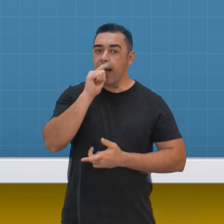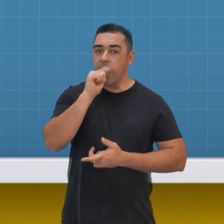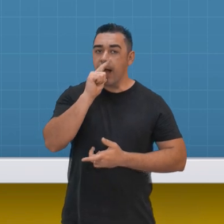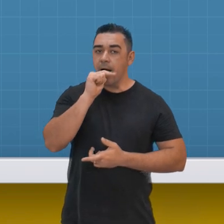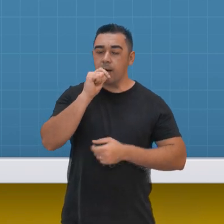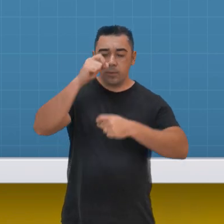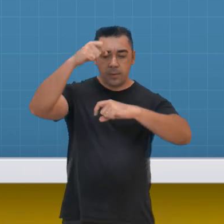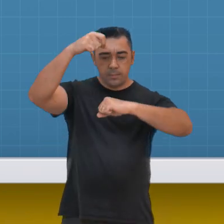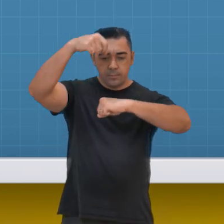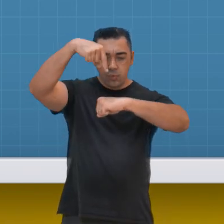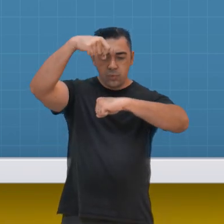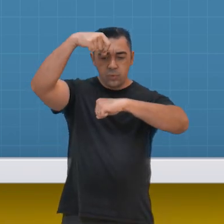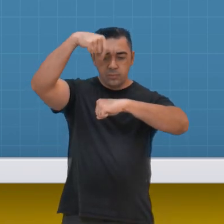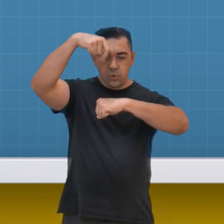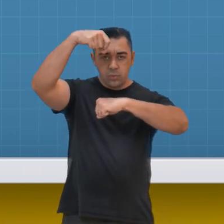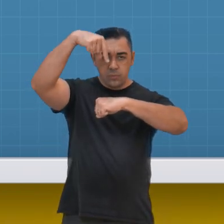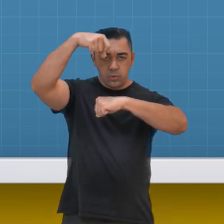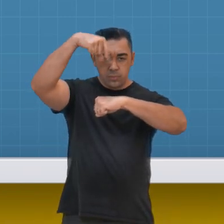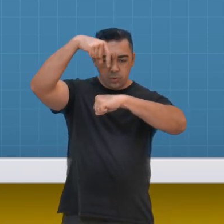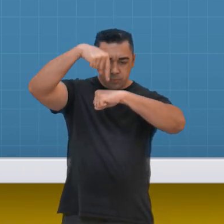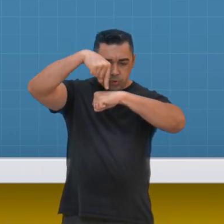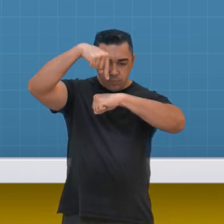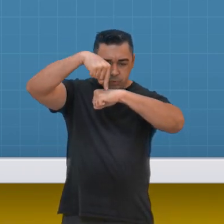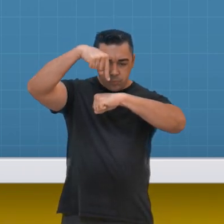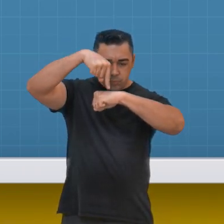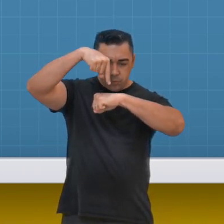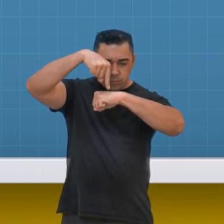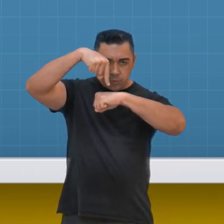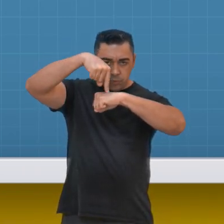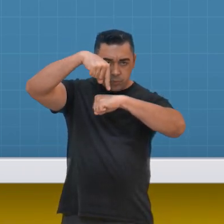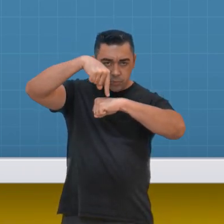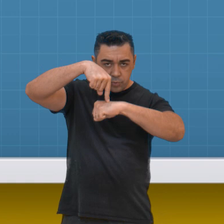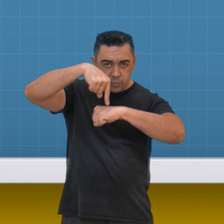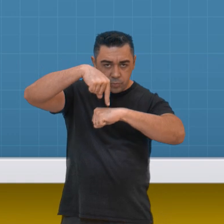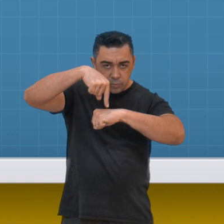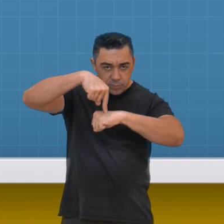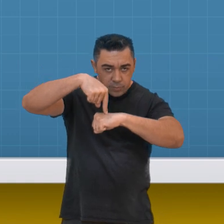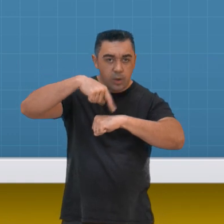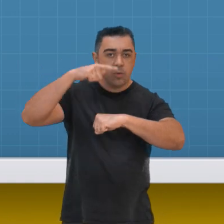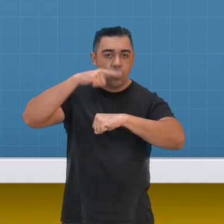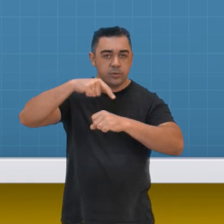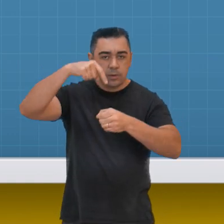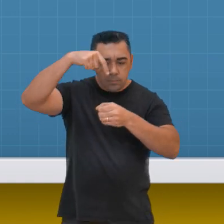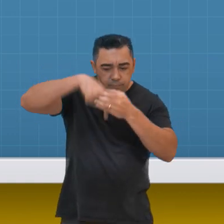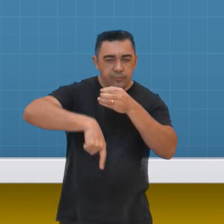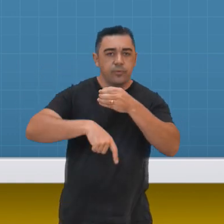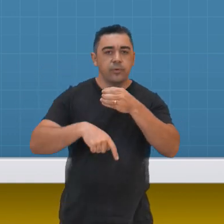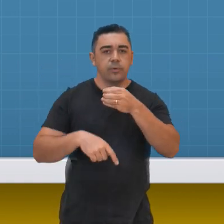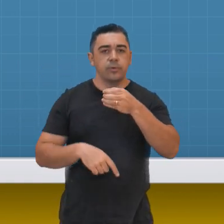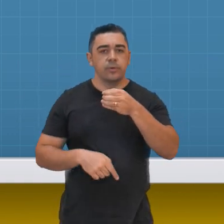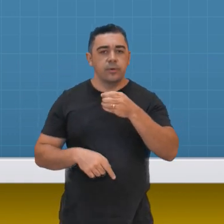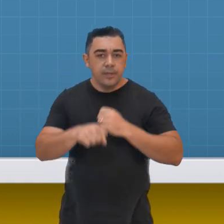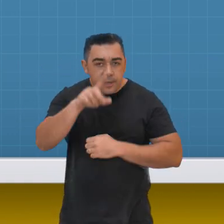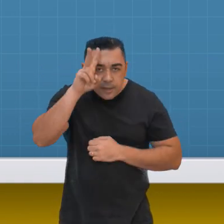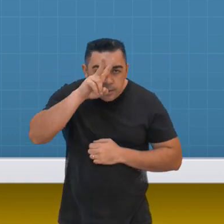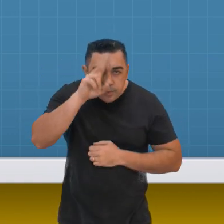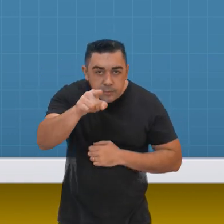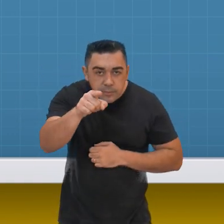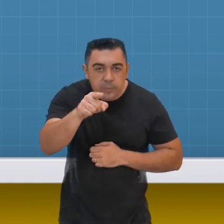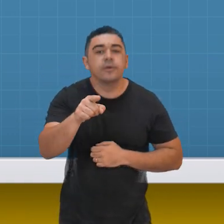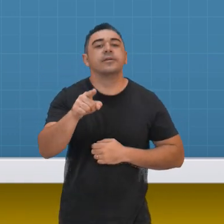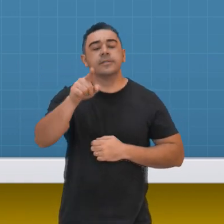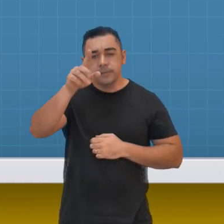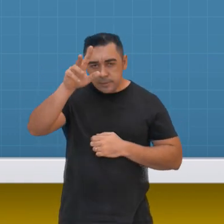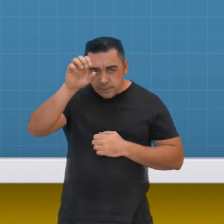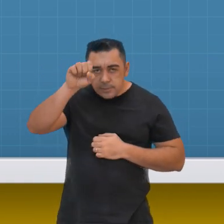mole em pedra dura, tanto bate até que fura. Lembrou, né? Sim, porque